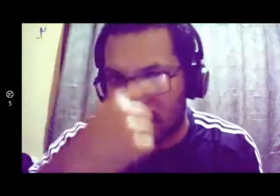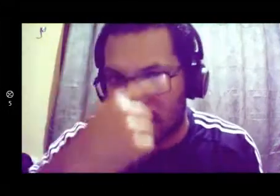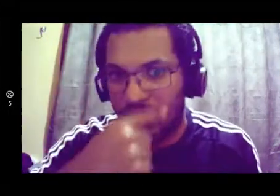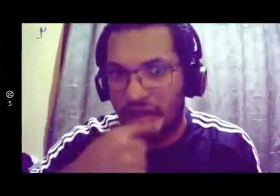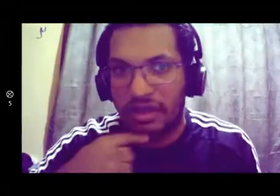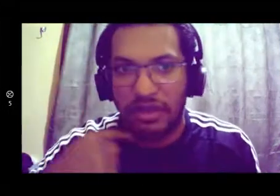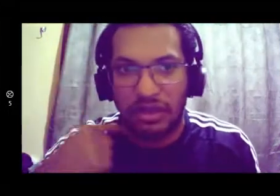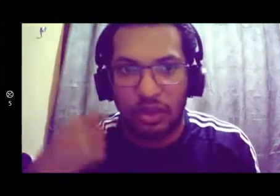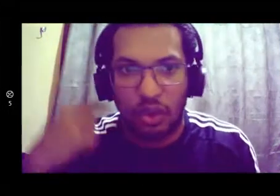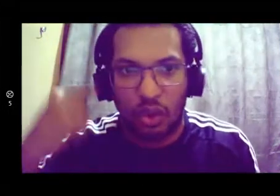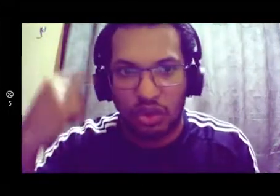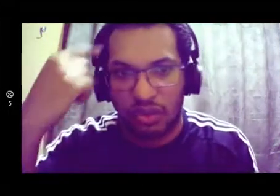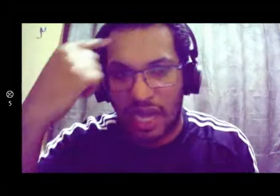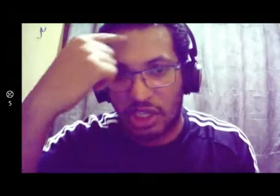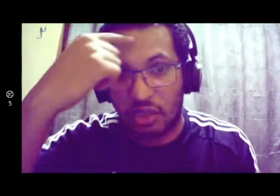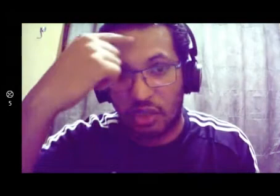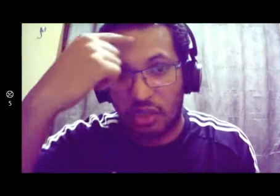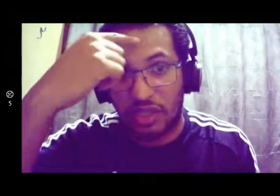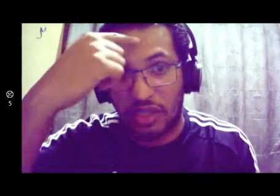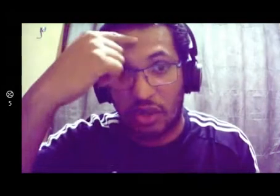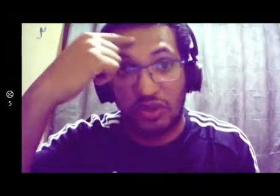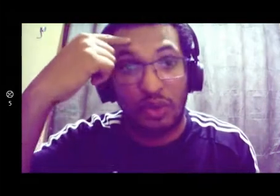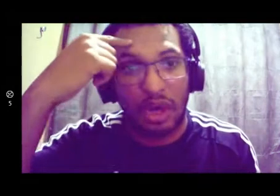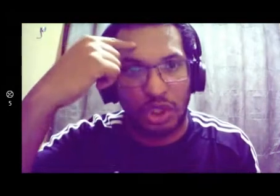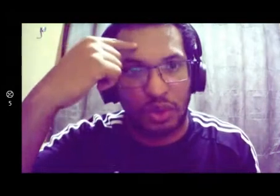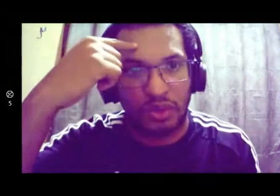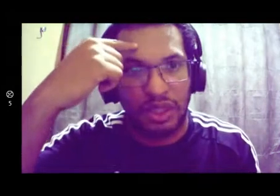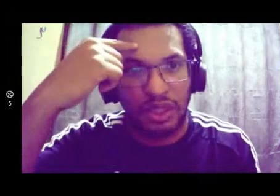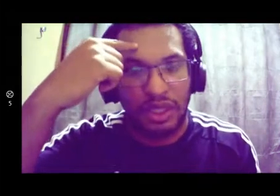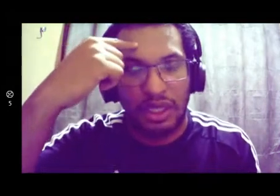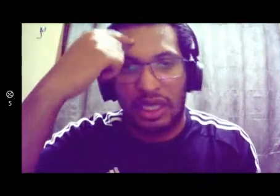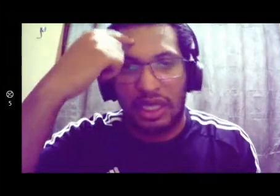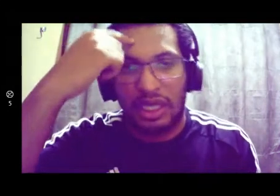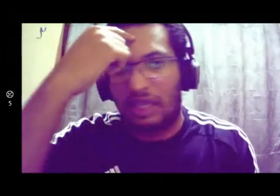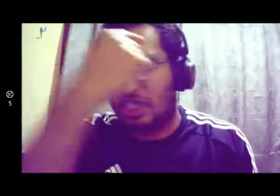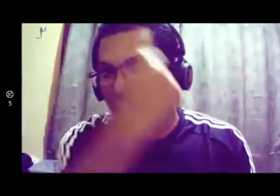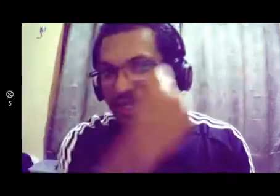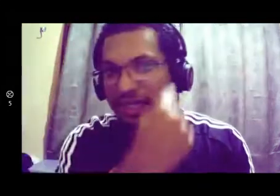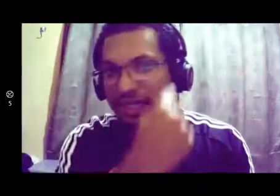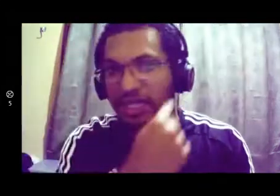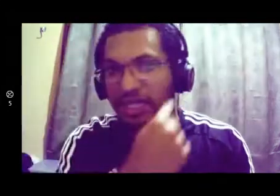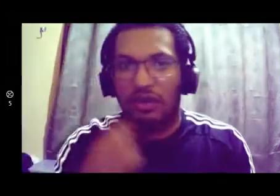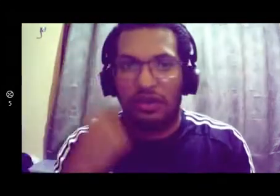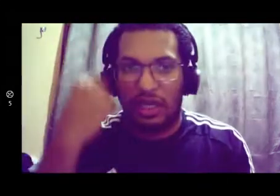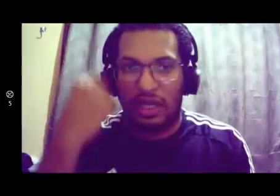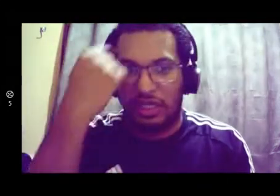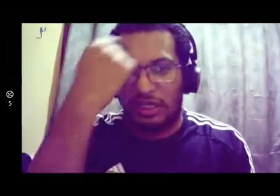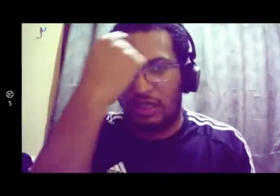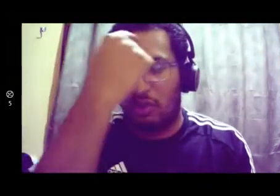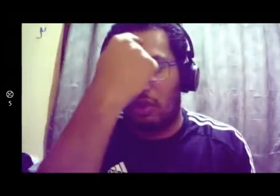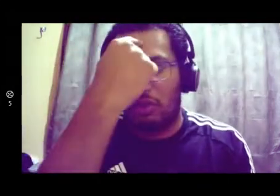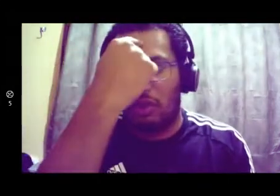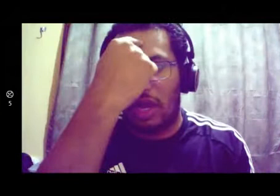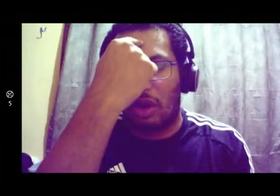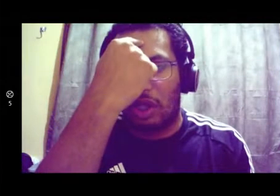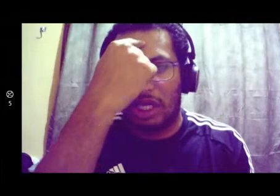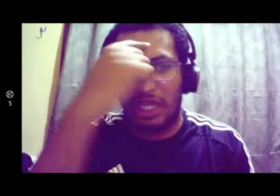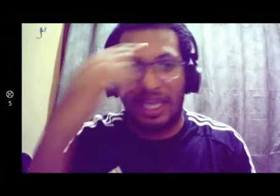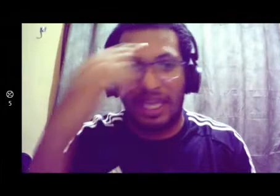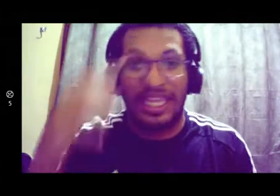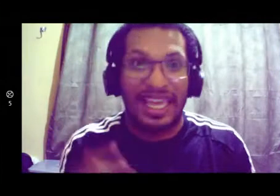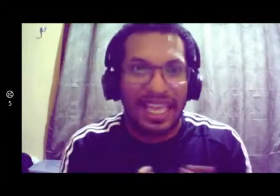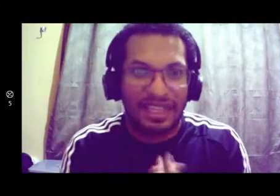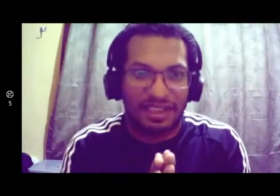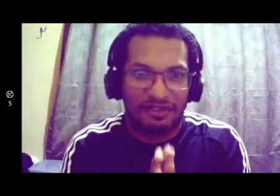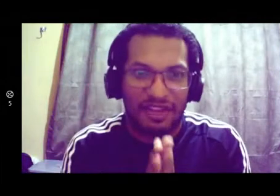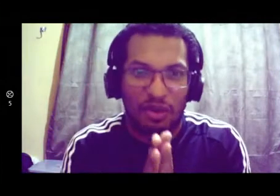região do rosto a gente usa como se fosse um relógio. Então a gente faz aqui, ó. A gente simula o relógio aqui.